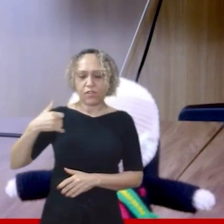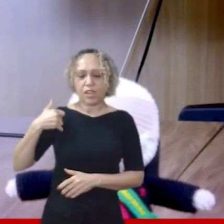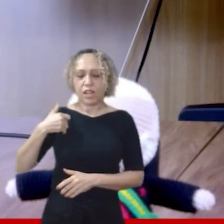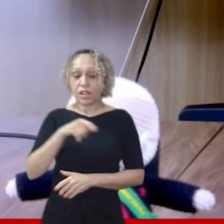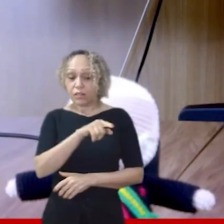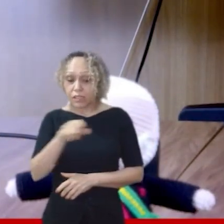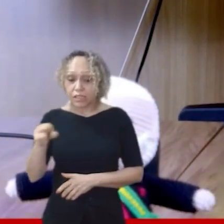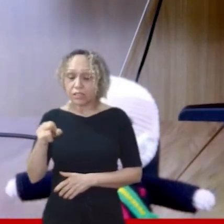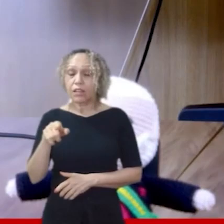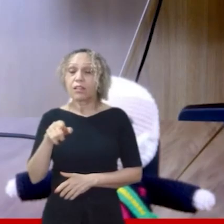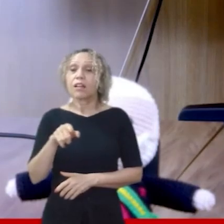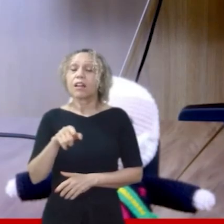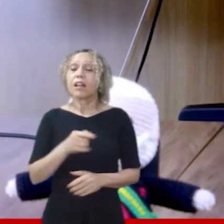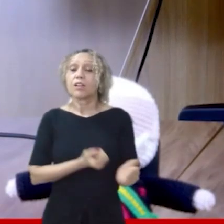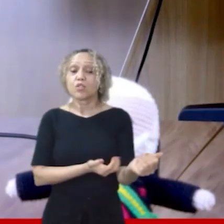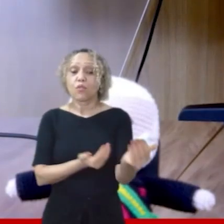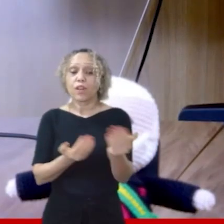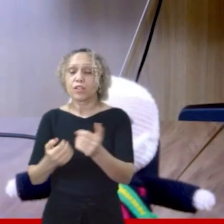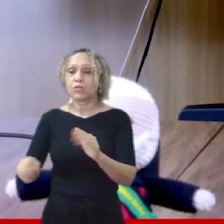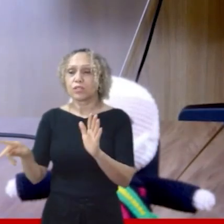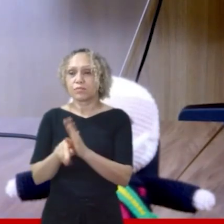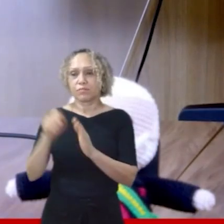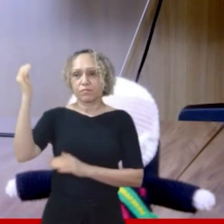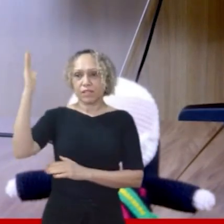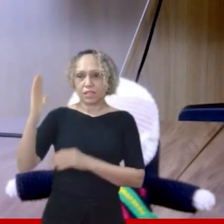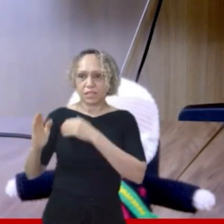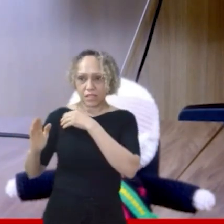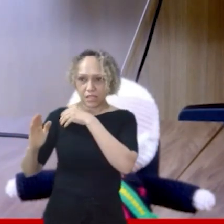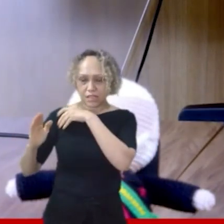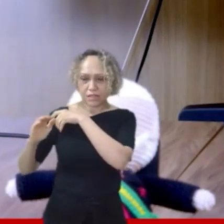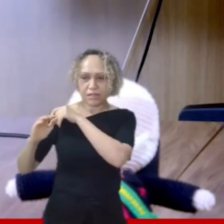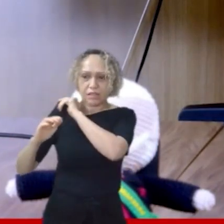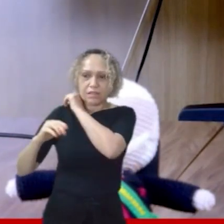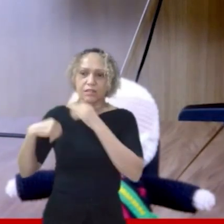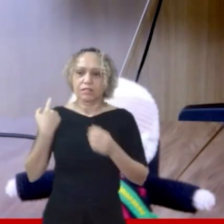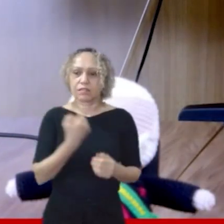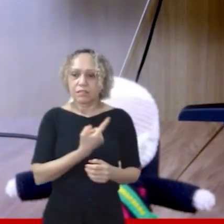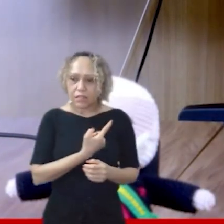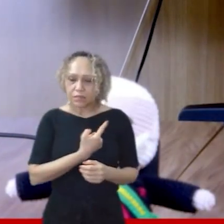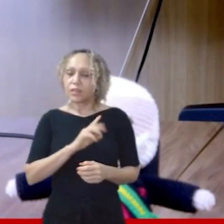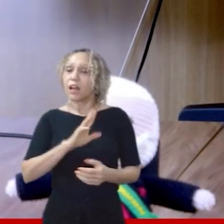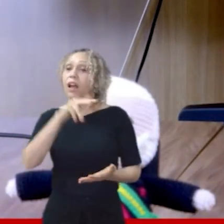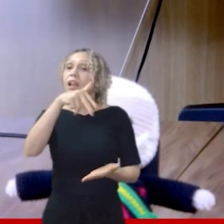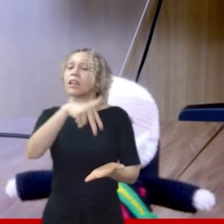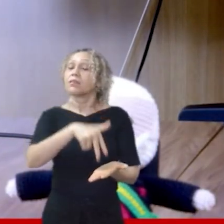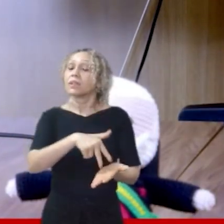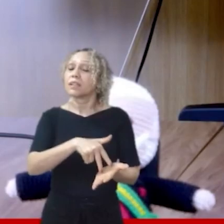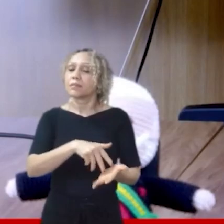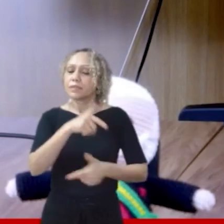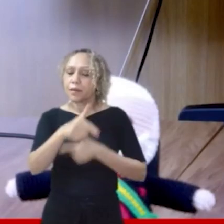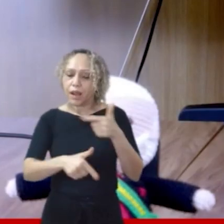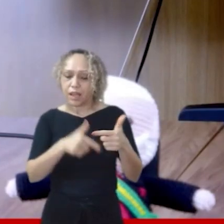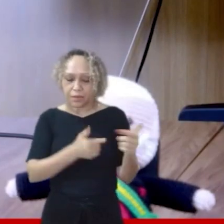que precisa estar ali para organizar tudo isso, para fazer a juventude brasileira se sentir representada e também